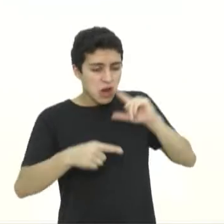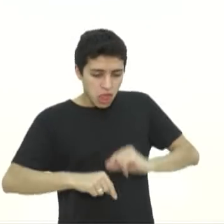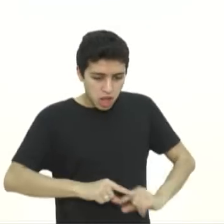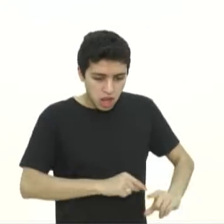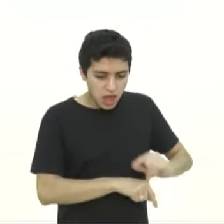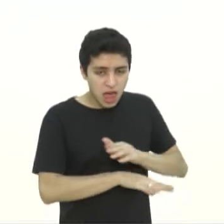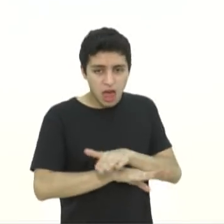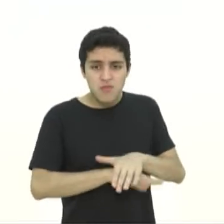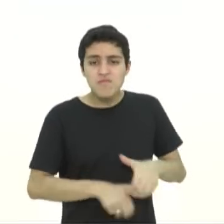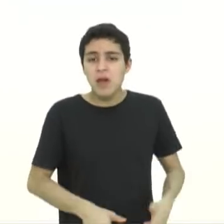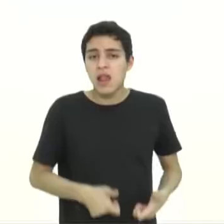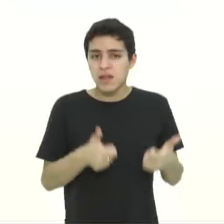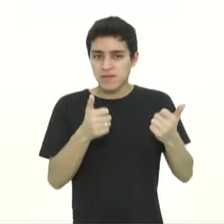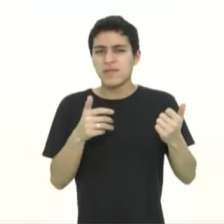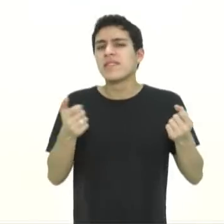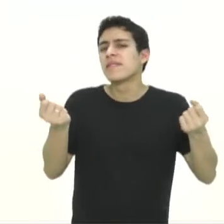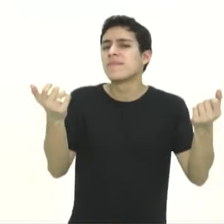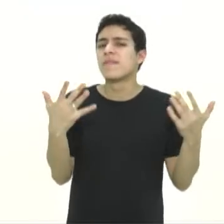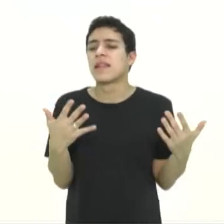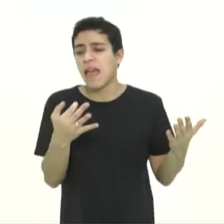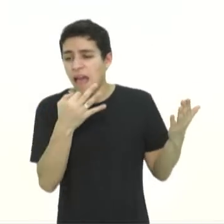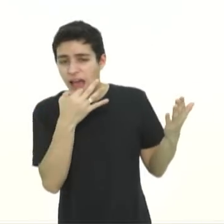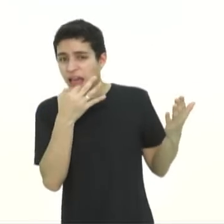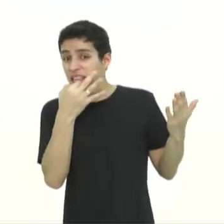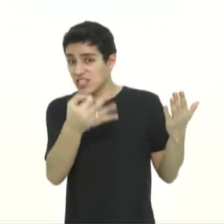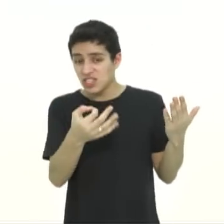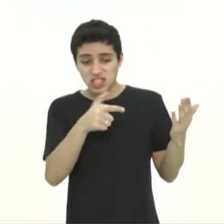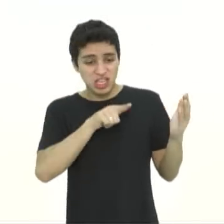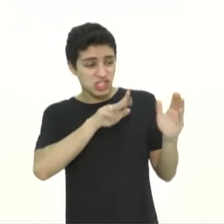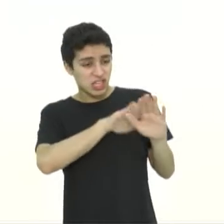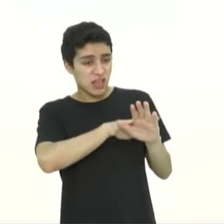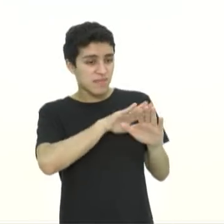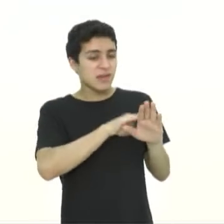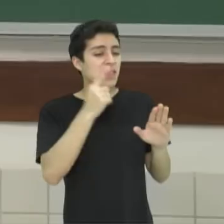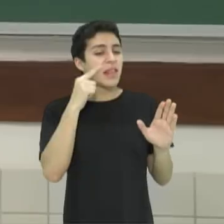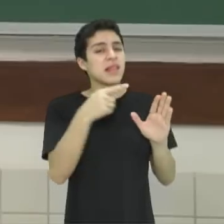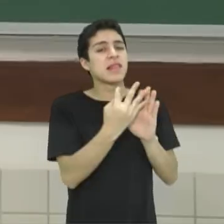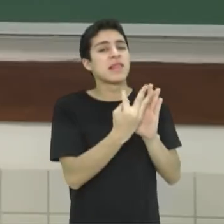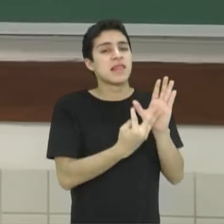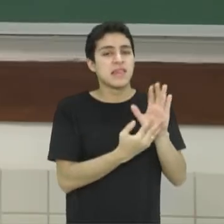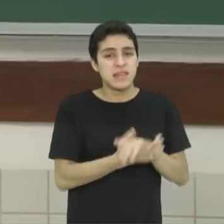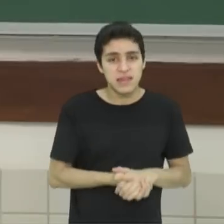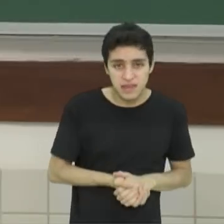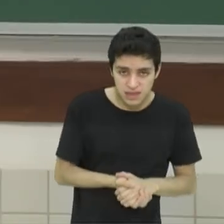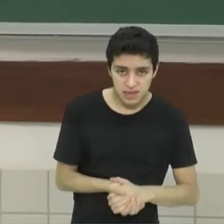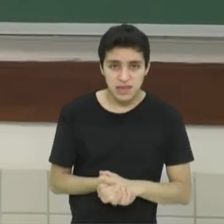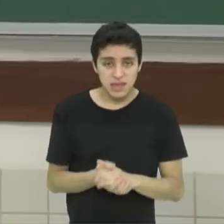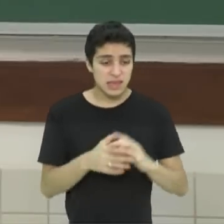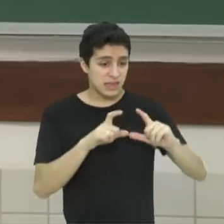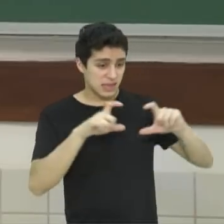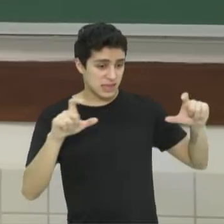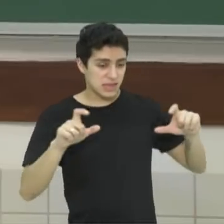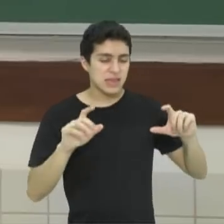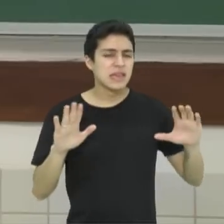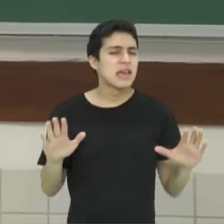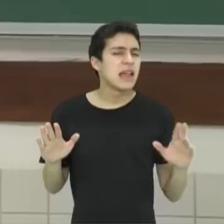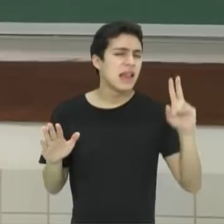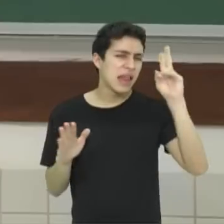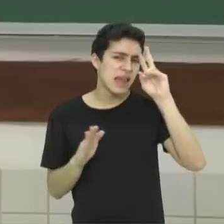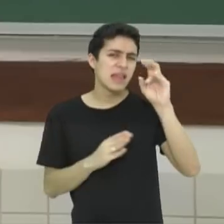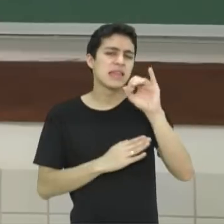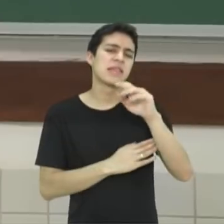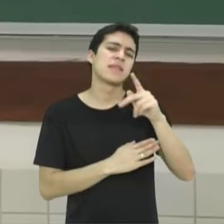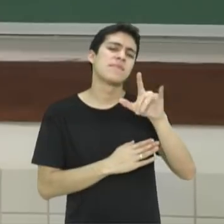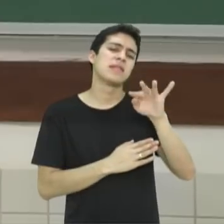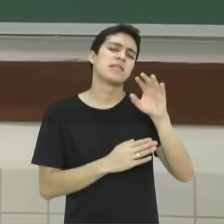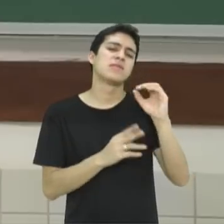é a crítica feita pelo autor que está implícita nesse texto, nesse trecho. Lembrando, implícito é aquilo que